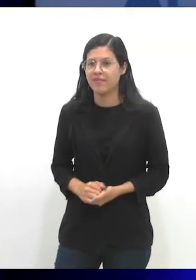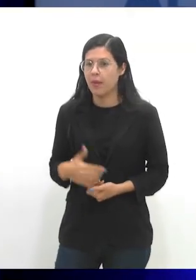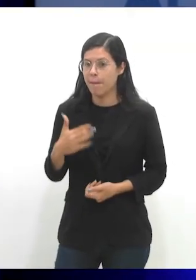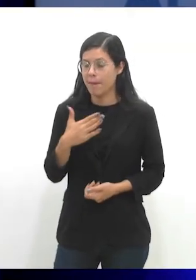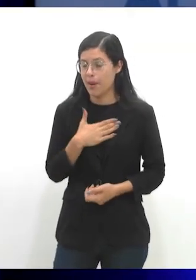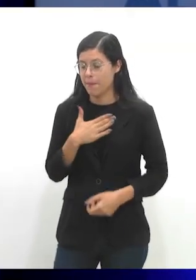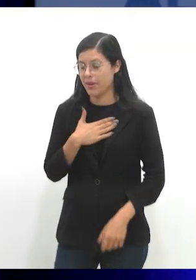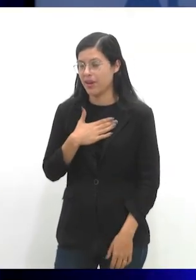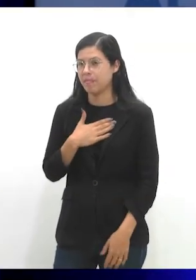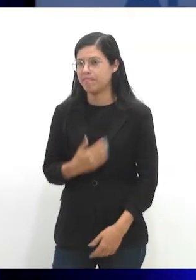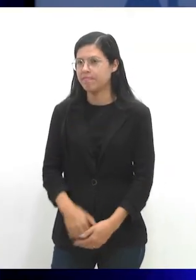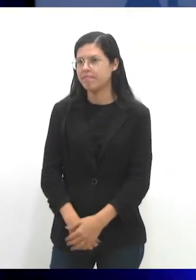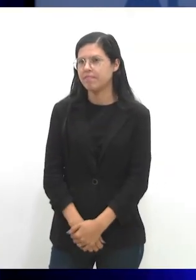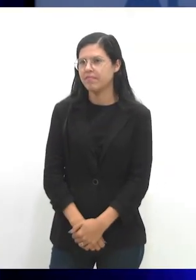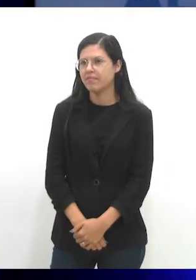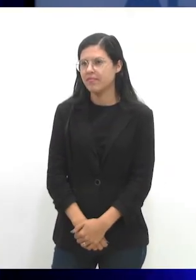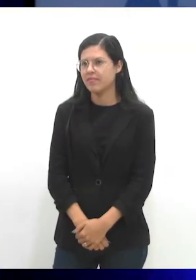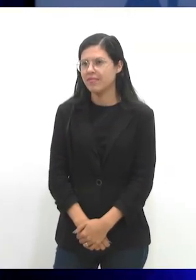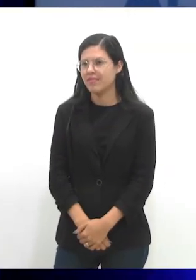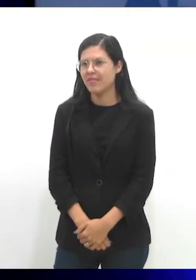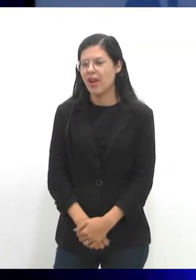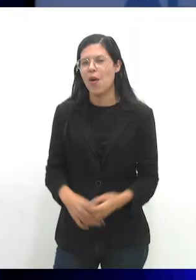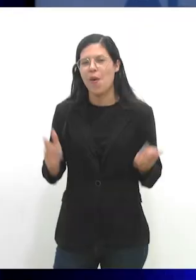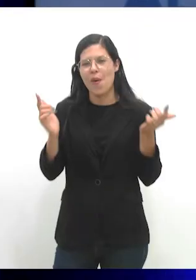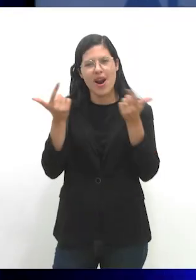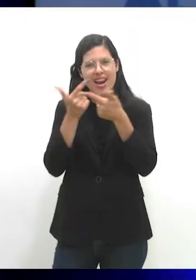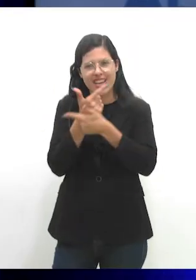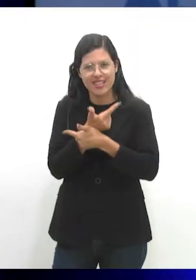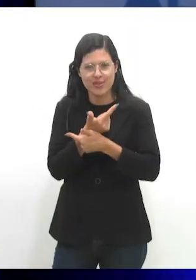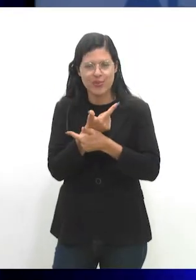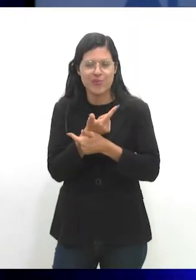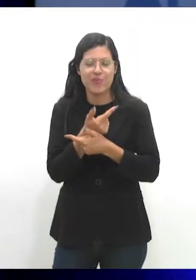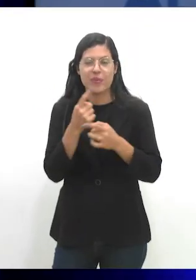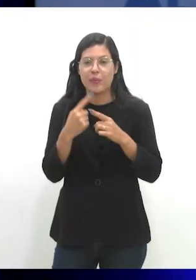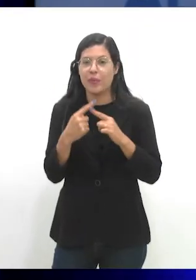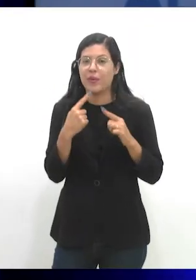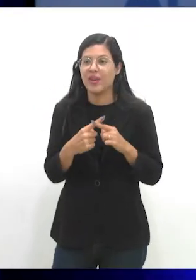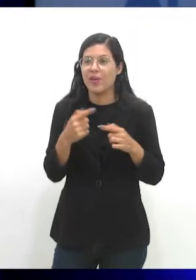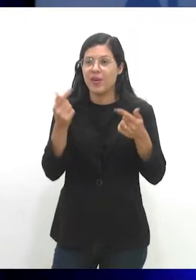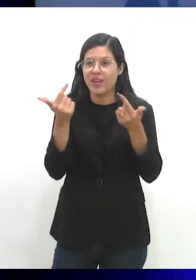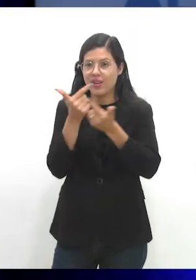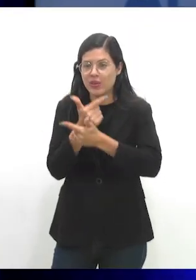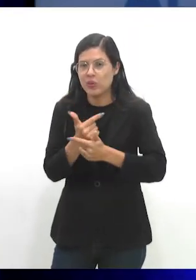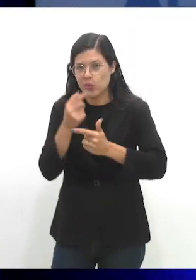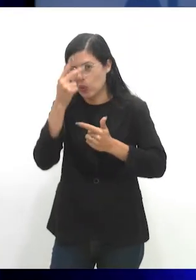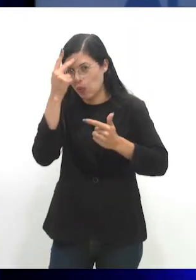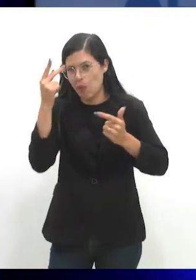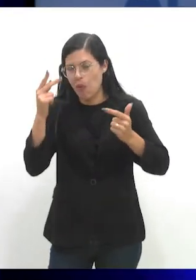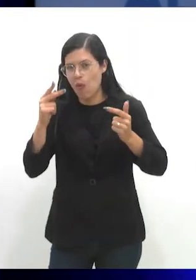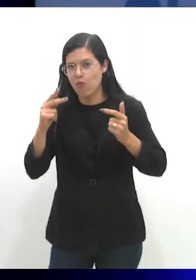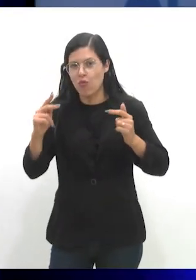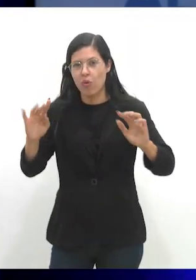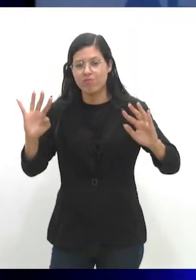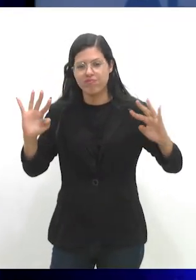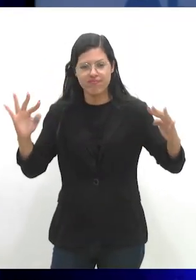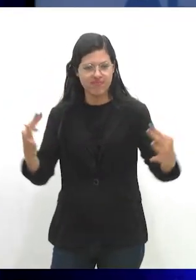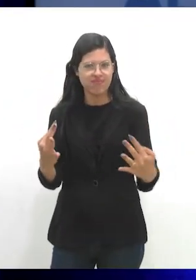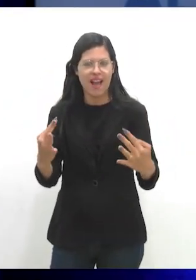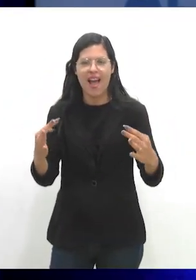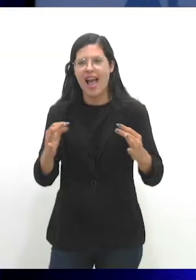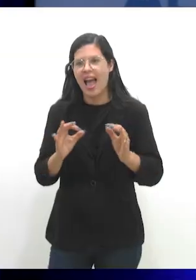Para mim, é o riso. Porque é o seguinte, é o riso do público, a